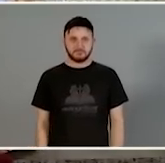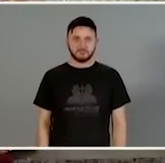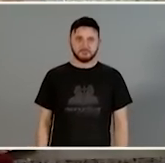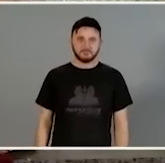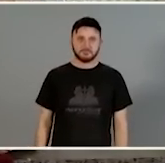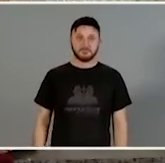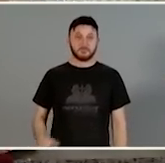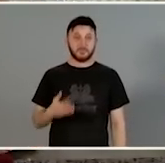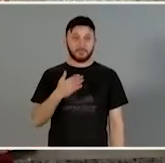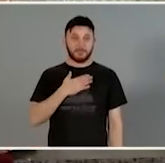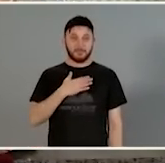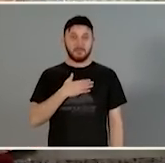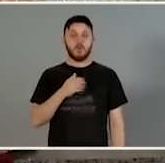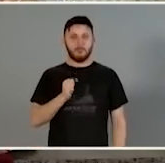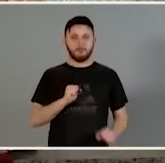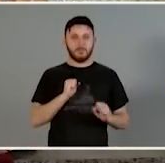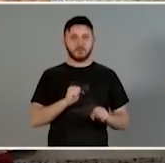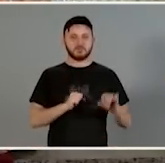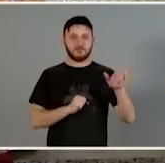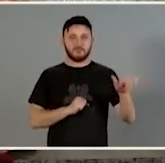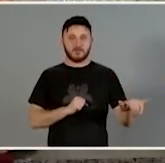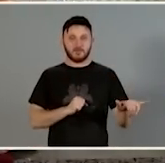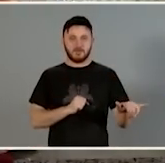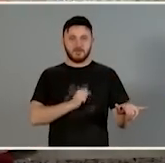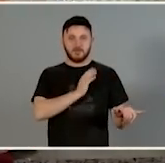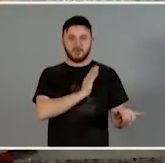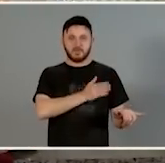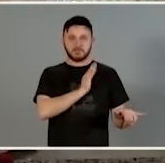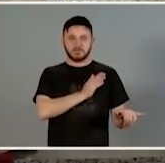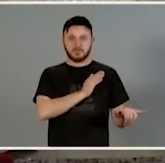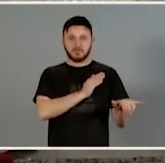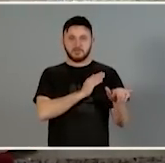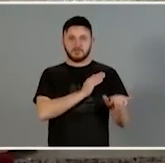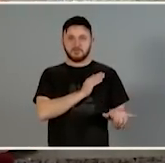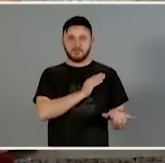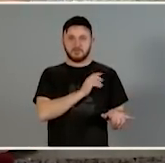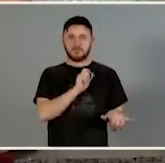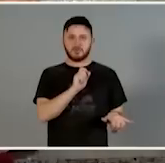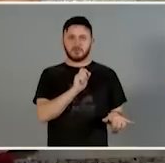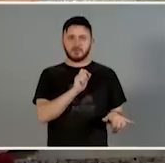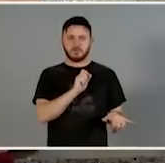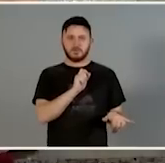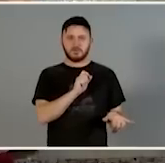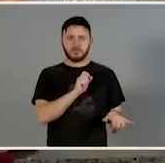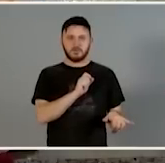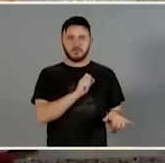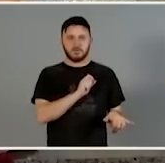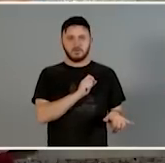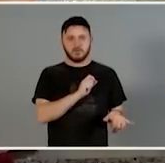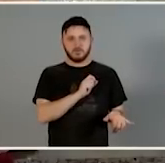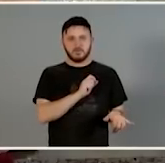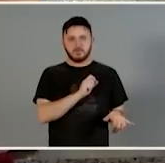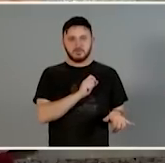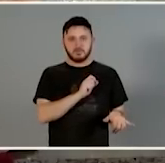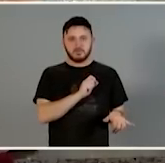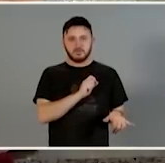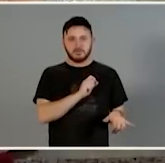Do meu dá para deixar esse aqui. Isso eu não carrego. Hã? Isso eu não carrego. Mas esse eu carrego.